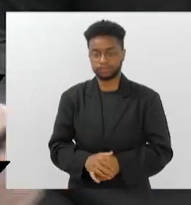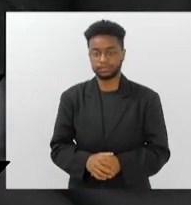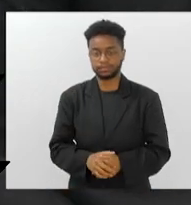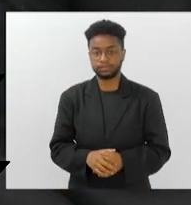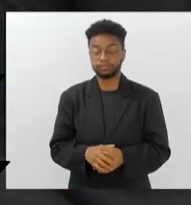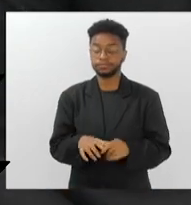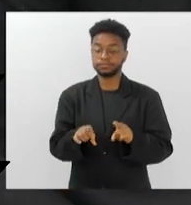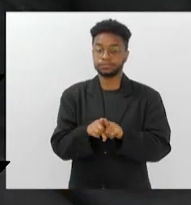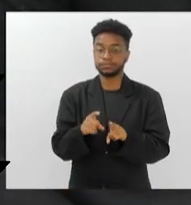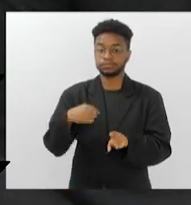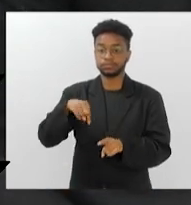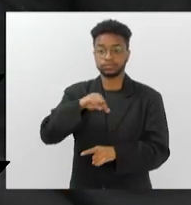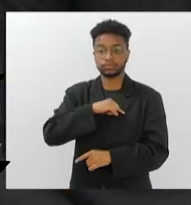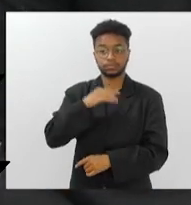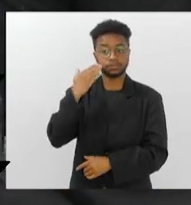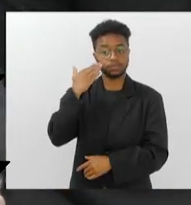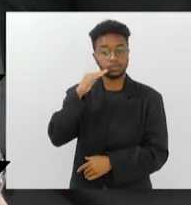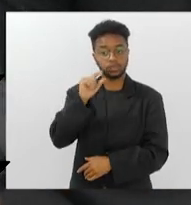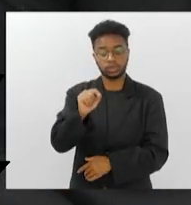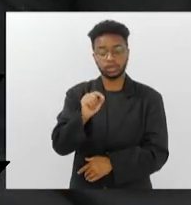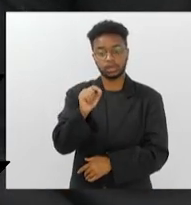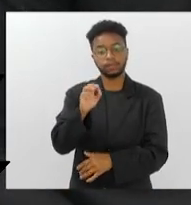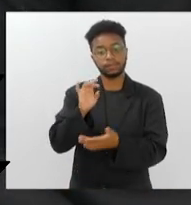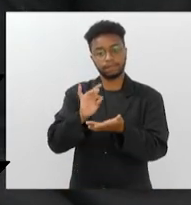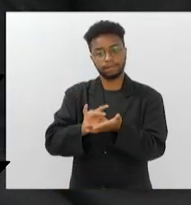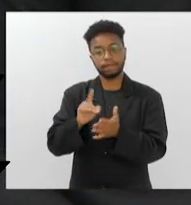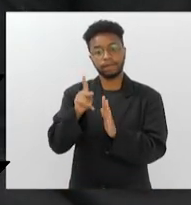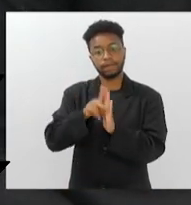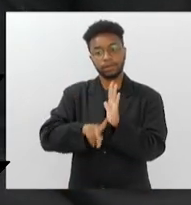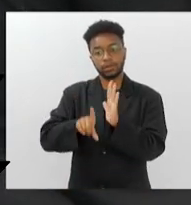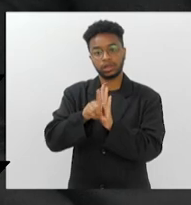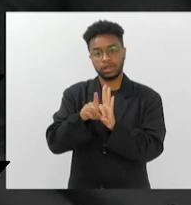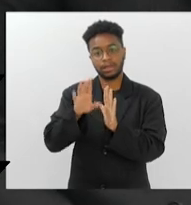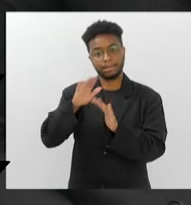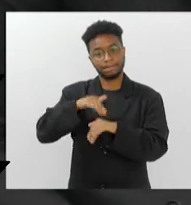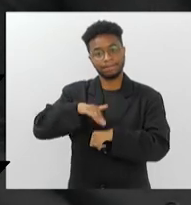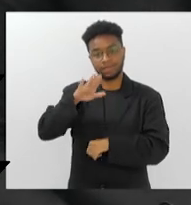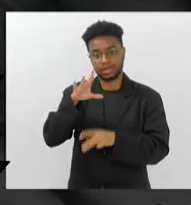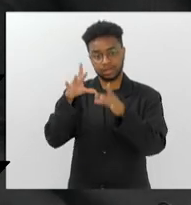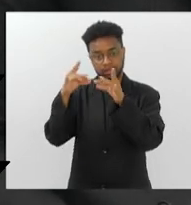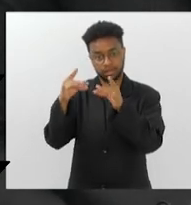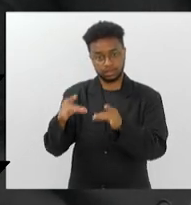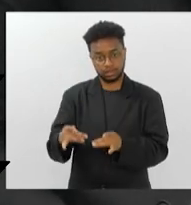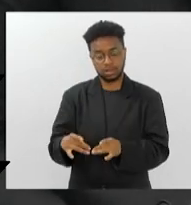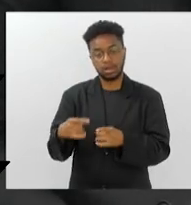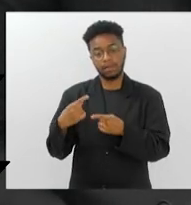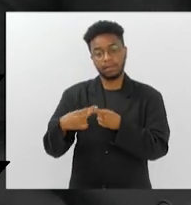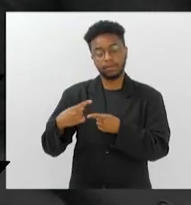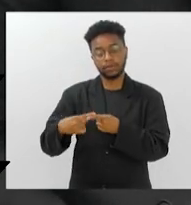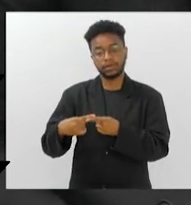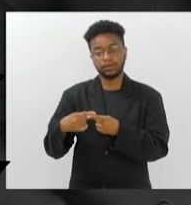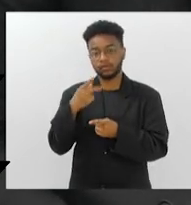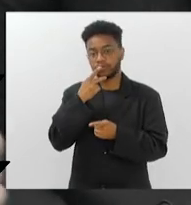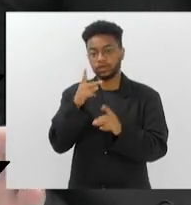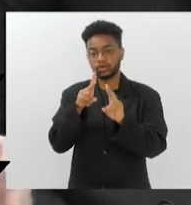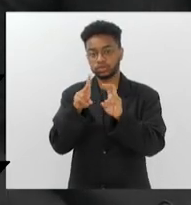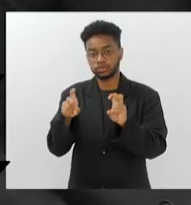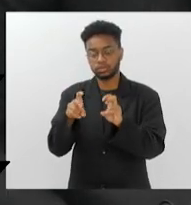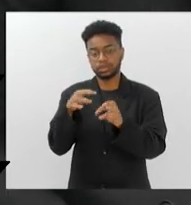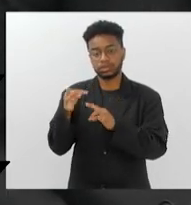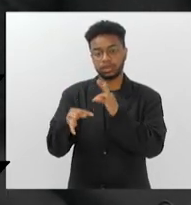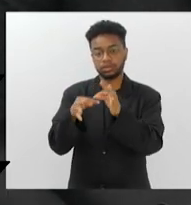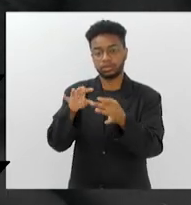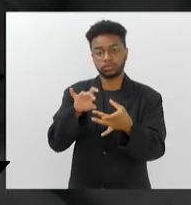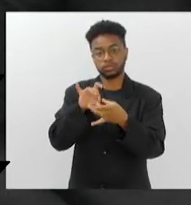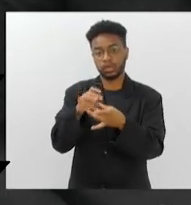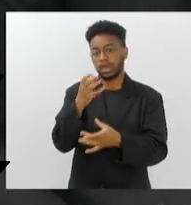entende que de fato esse projeto ele é mais específico justamente por tratar a questão da cinoterapia